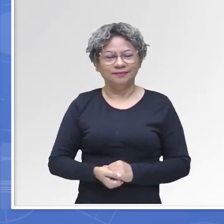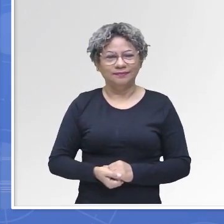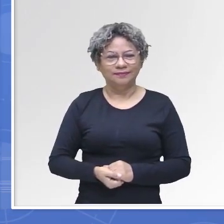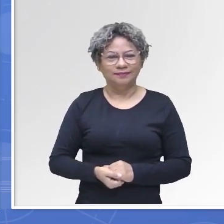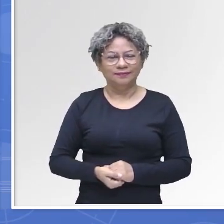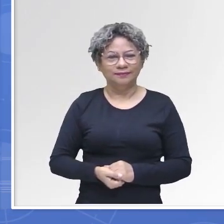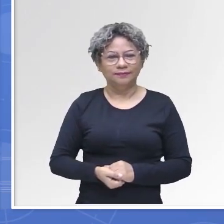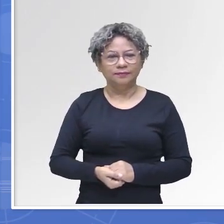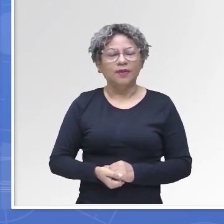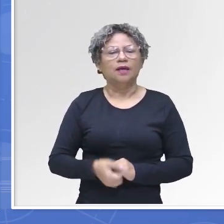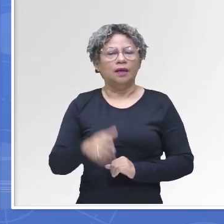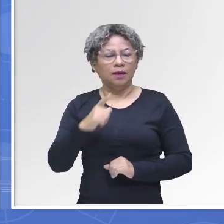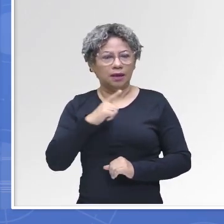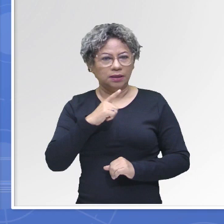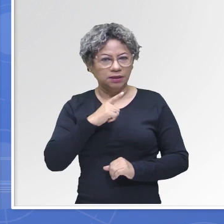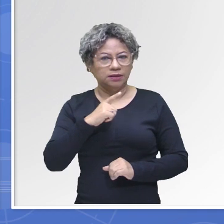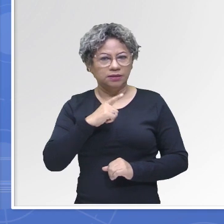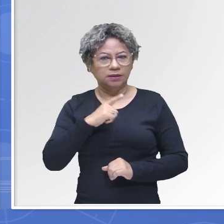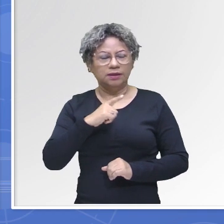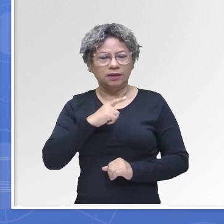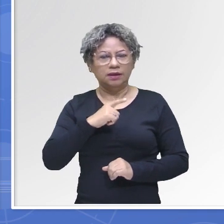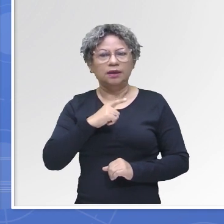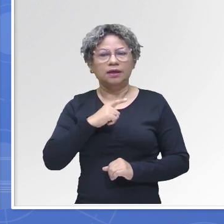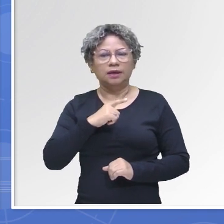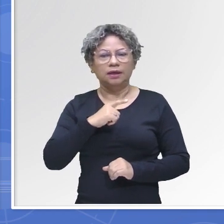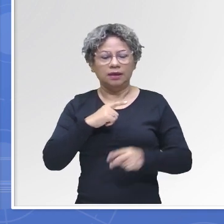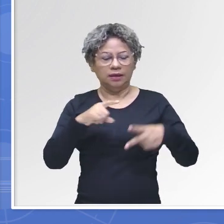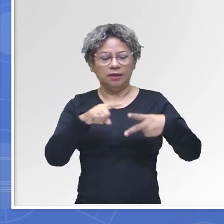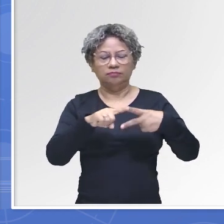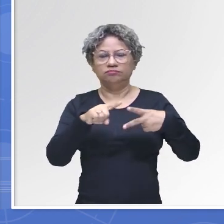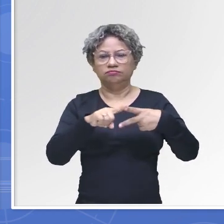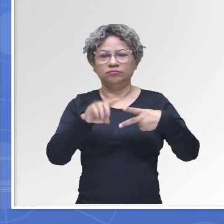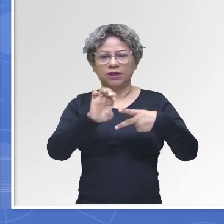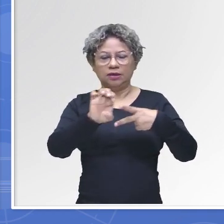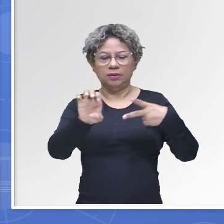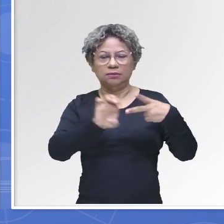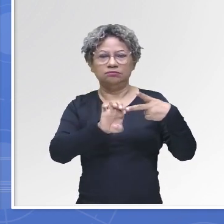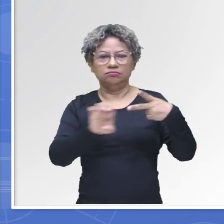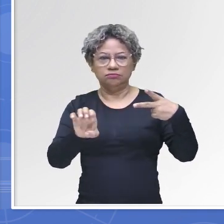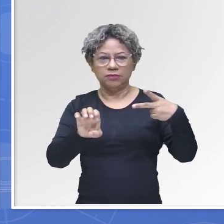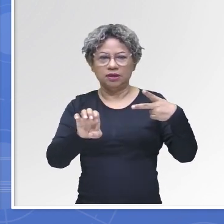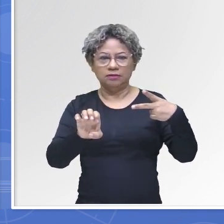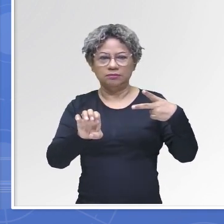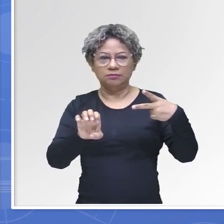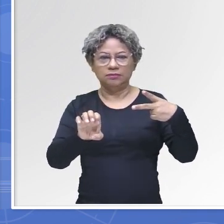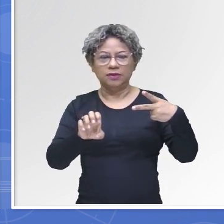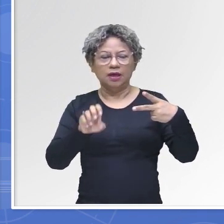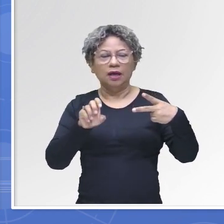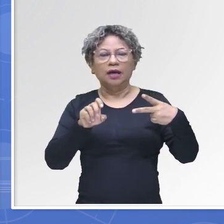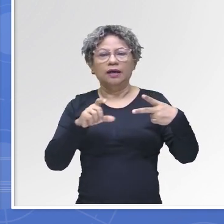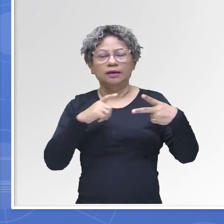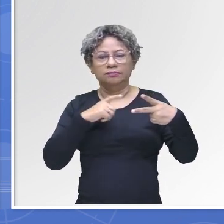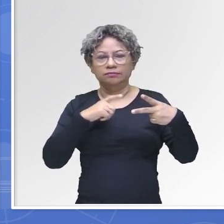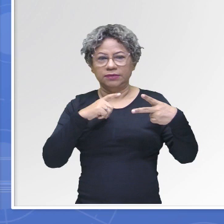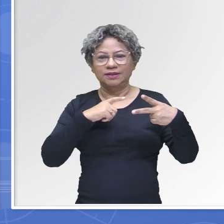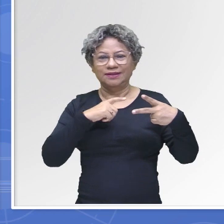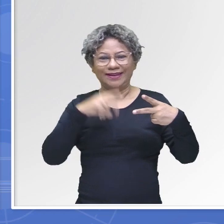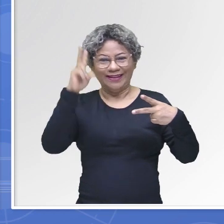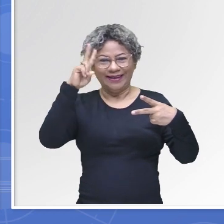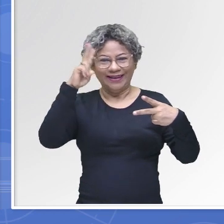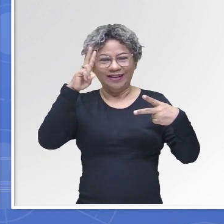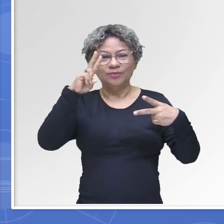Então, nós temos aí um sistema, com duas equações. Elas têm aí as nossas incógnitas, x e y. Cada